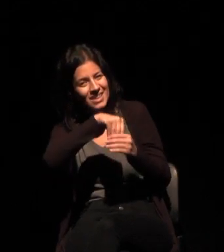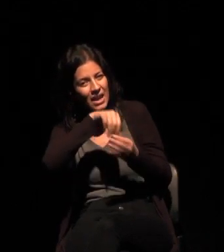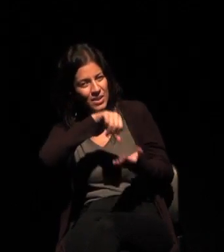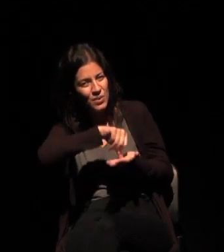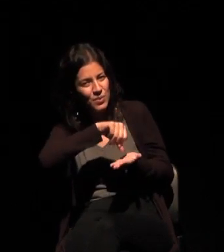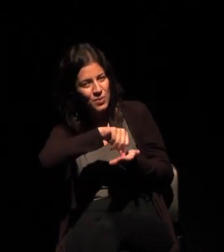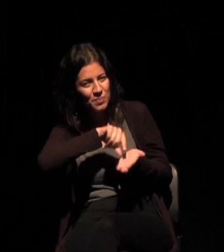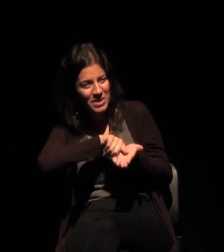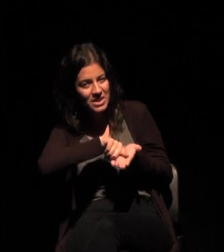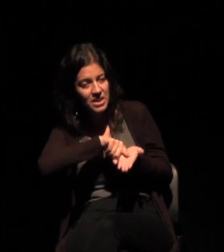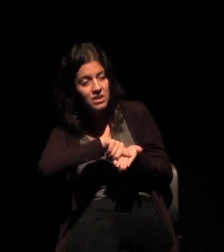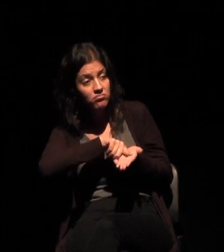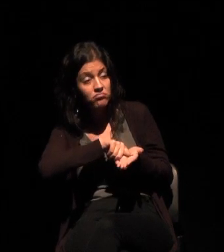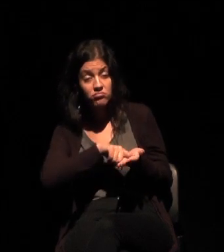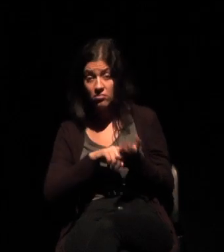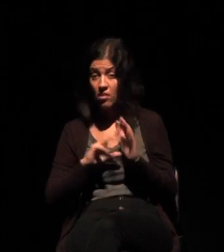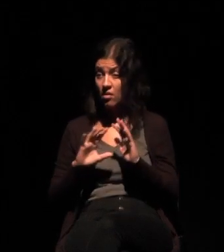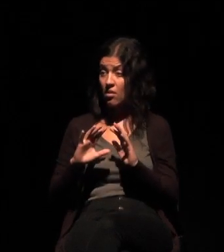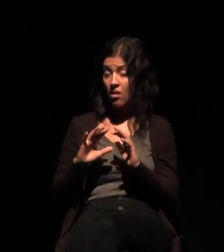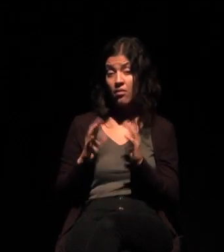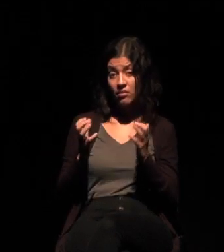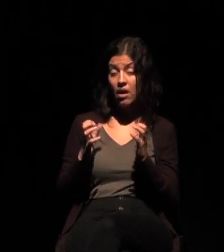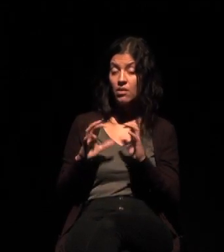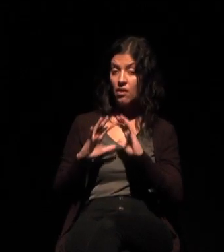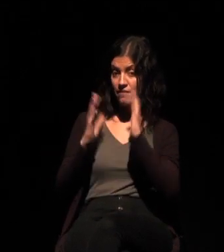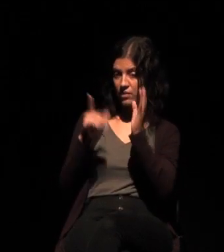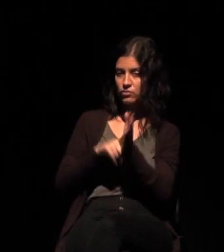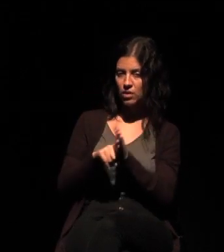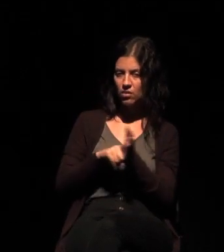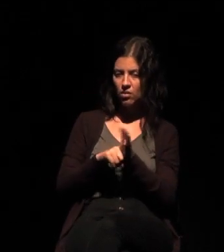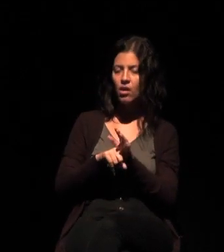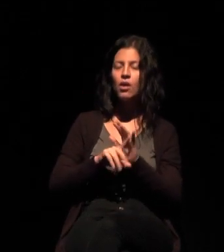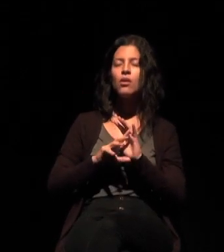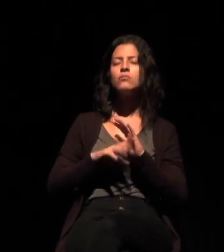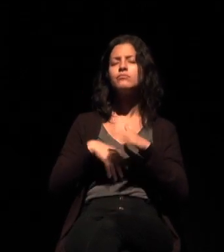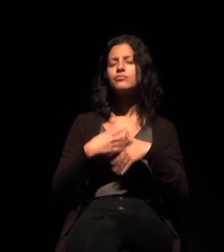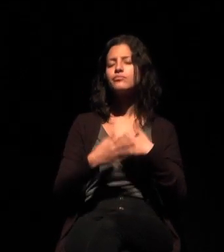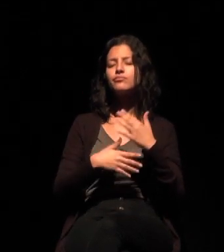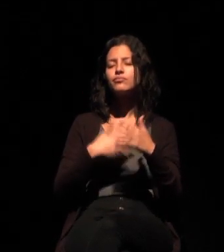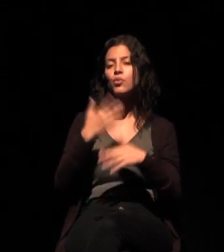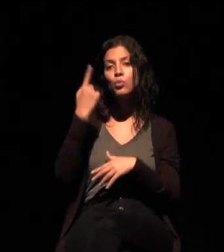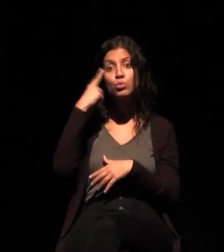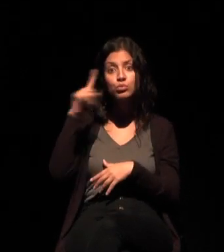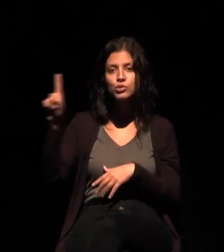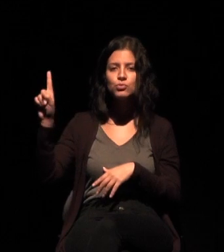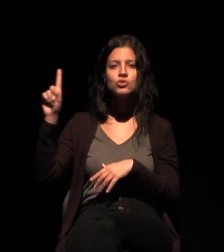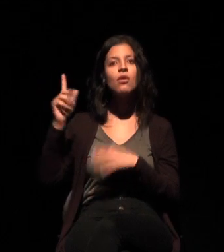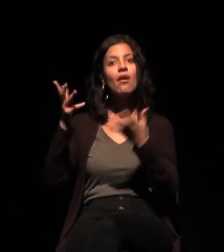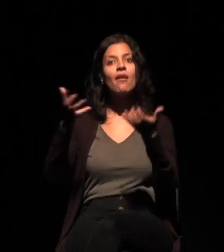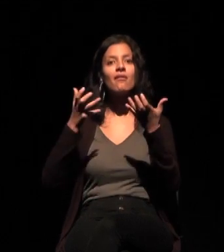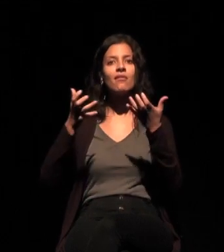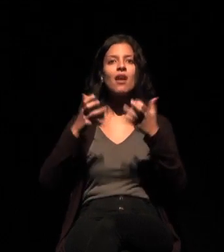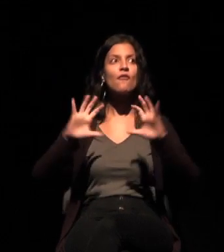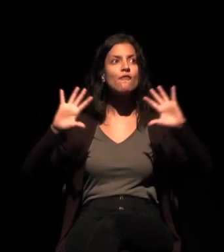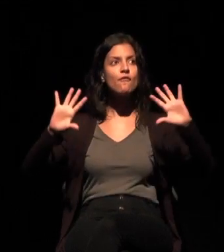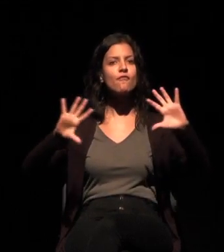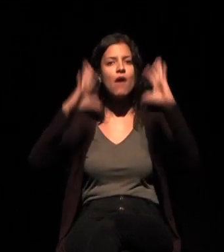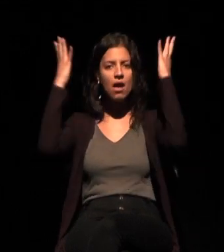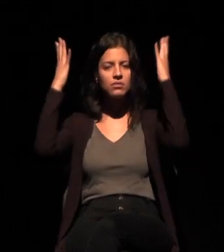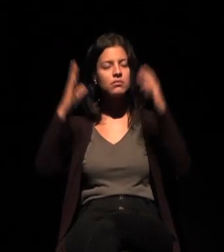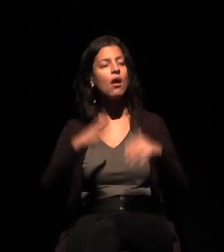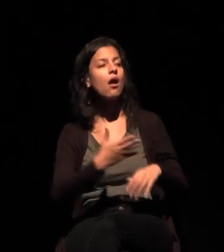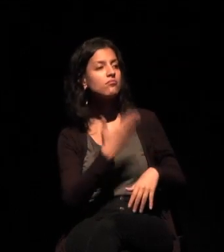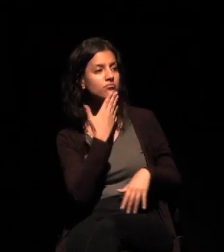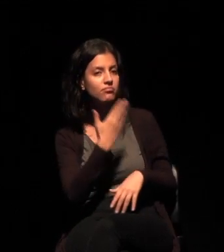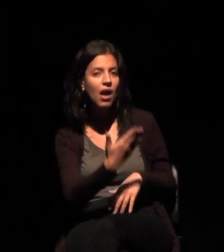evento tecnológico mas no fim ter uma festa espetacular voando nosso centro de empresas criativas pedir ajuda e facto isto